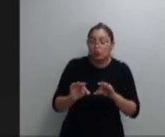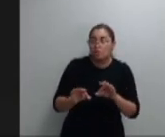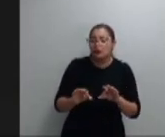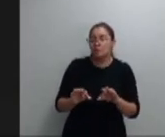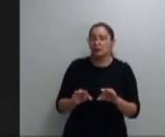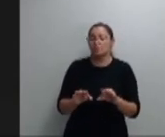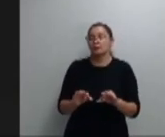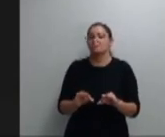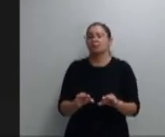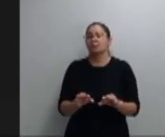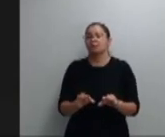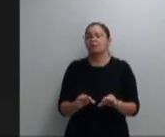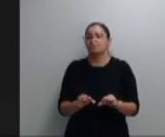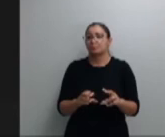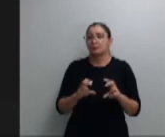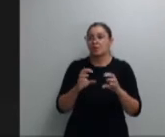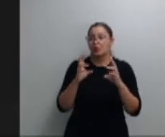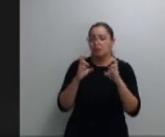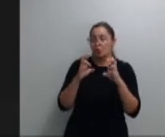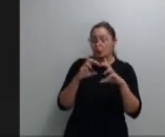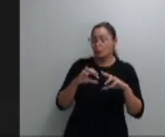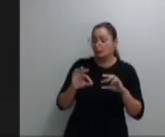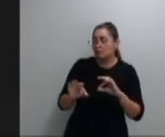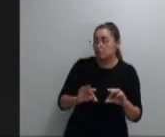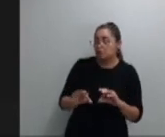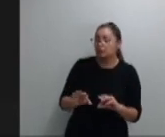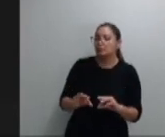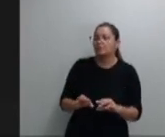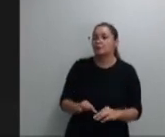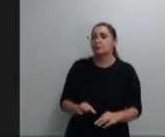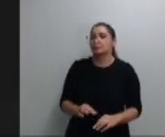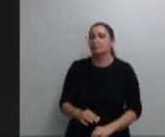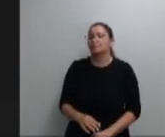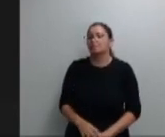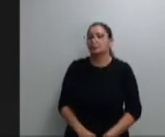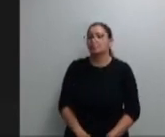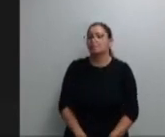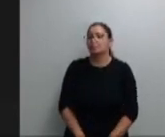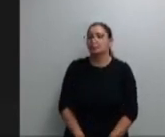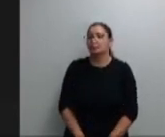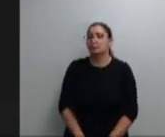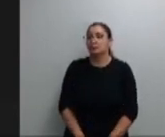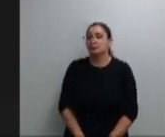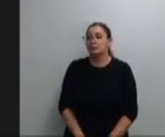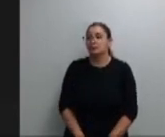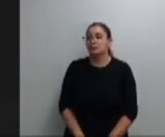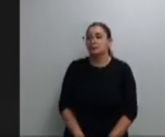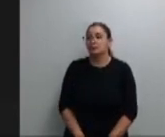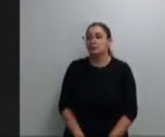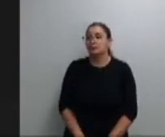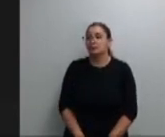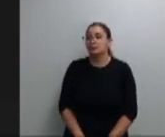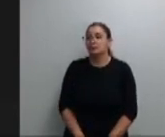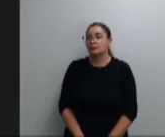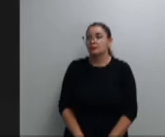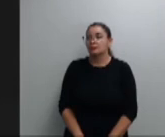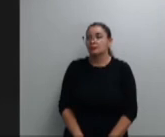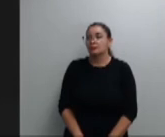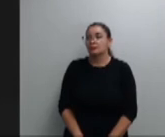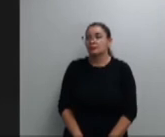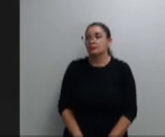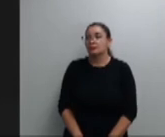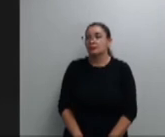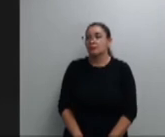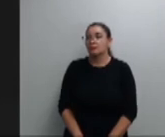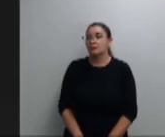então vamos lá essa é a atual disciplina a que eu li há pouco era que se aplicava a época da ocorrência